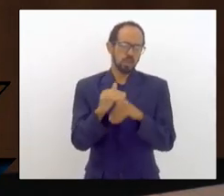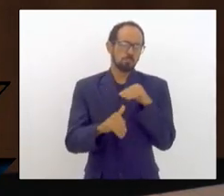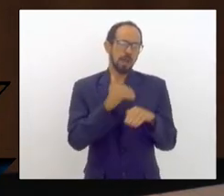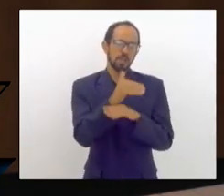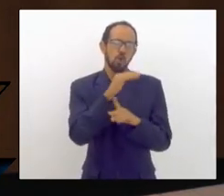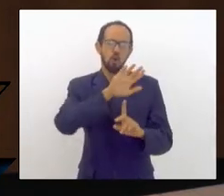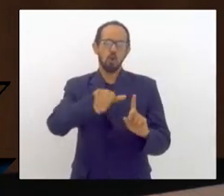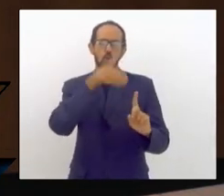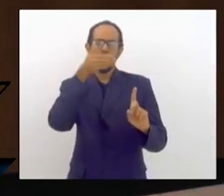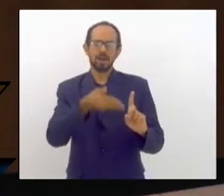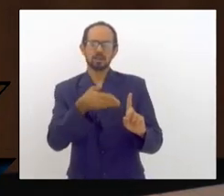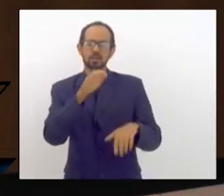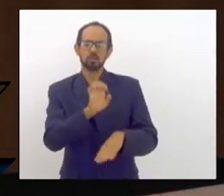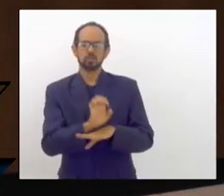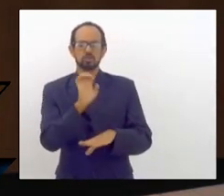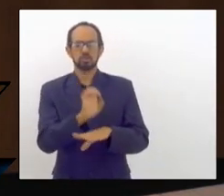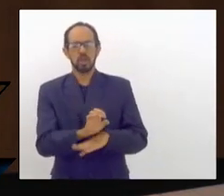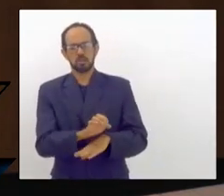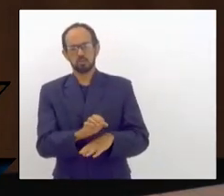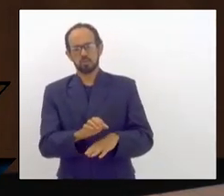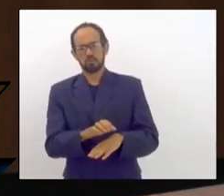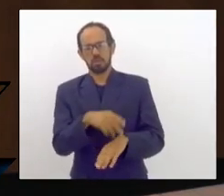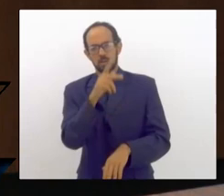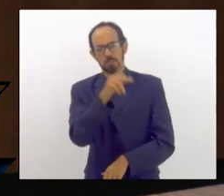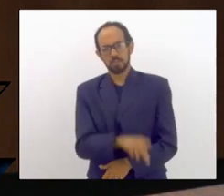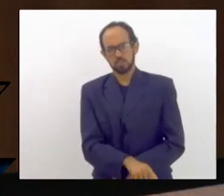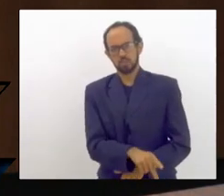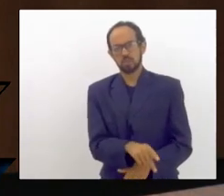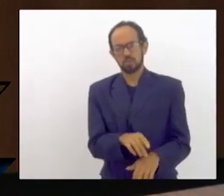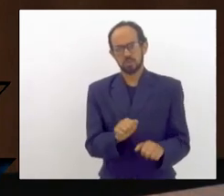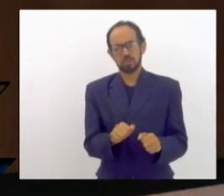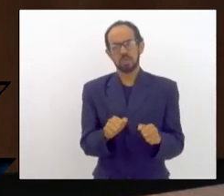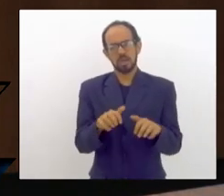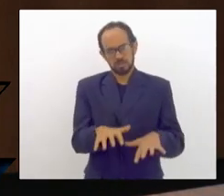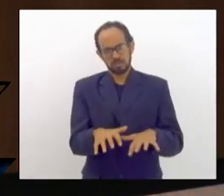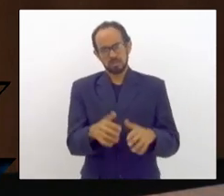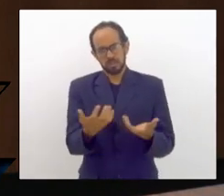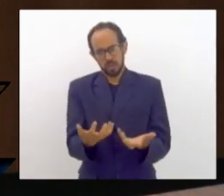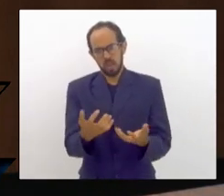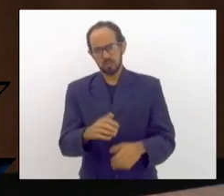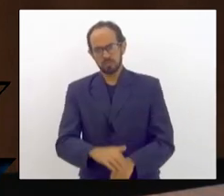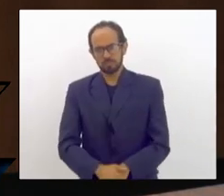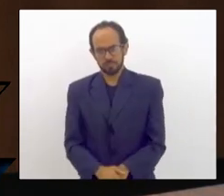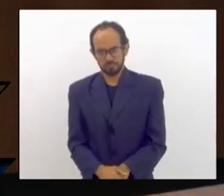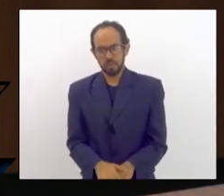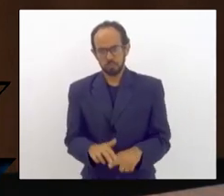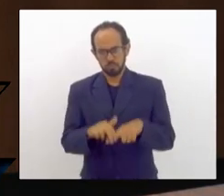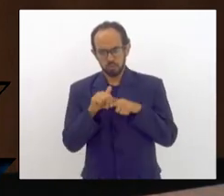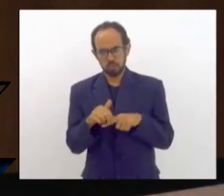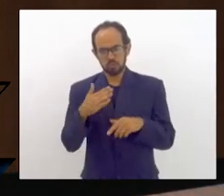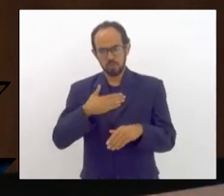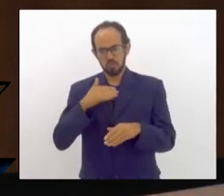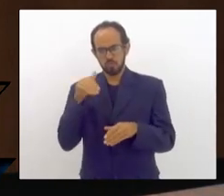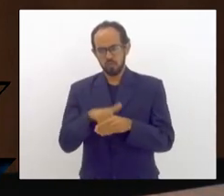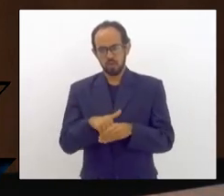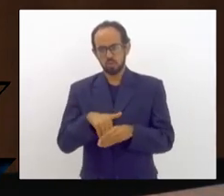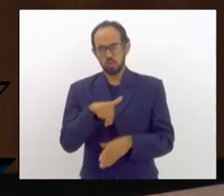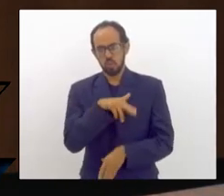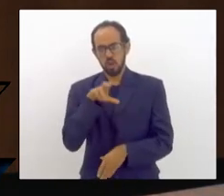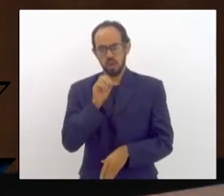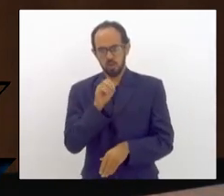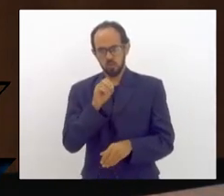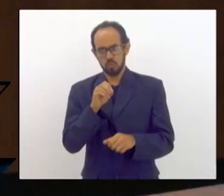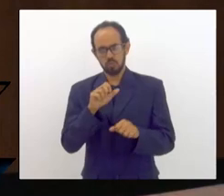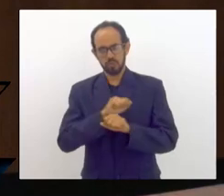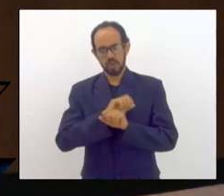do Estado para a pessoa que assim a pretende. Então, por isso, meu voto contrário, eu queria só deixar isso claro, e